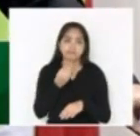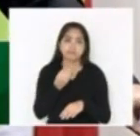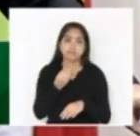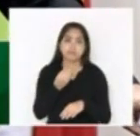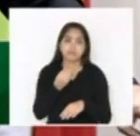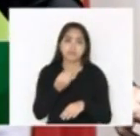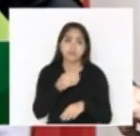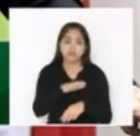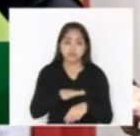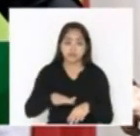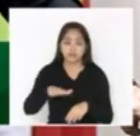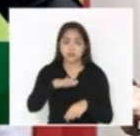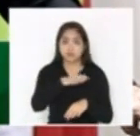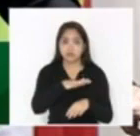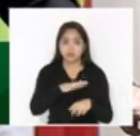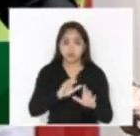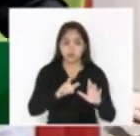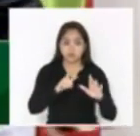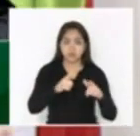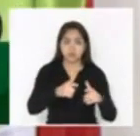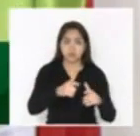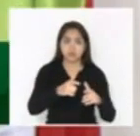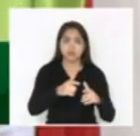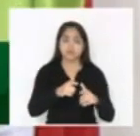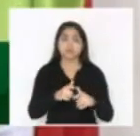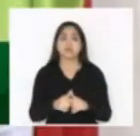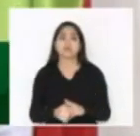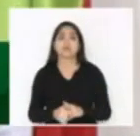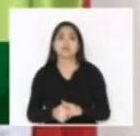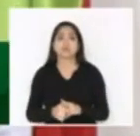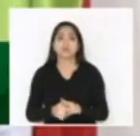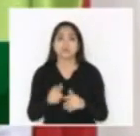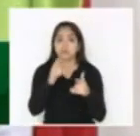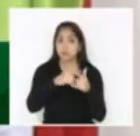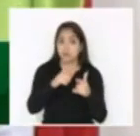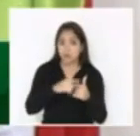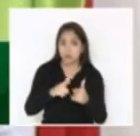está ineficiente, não recebe os aplausos da sociedade.